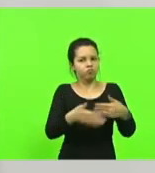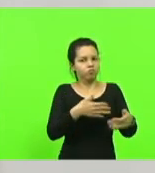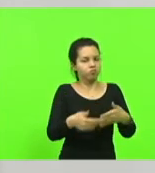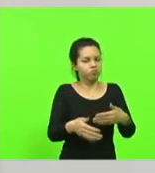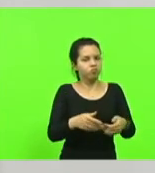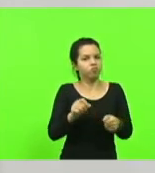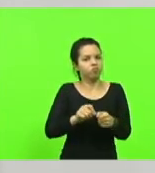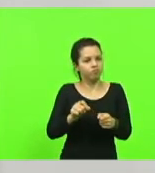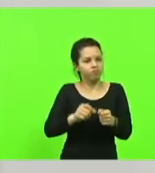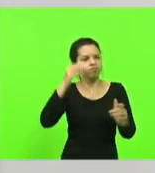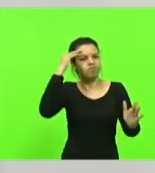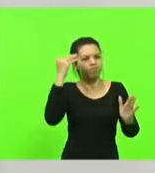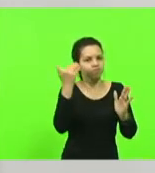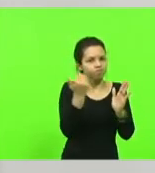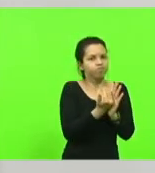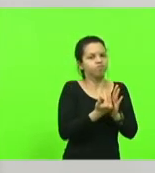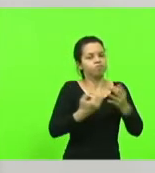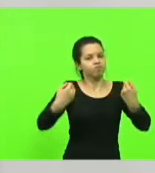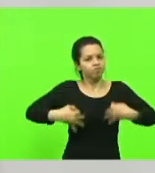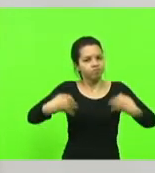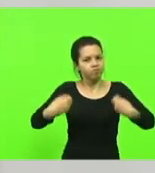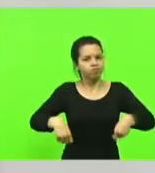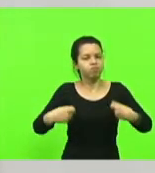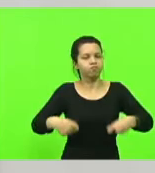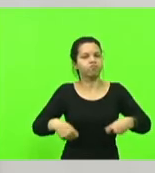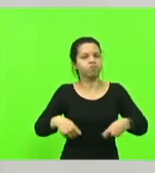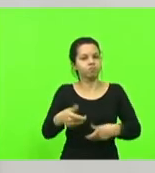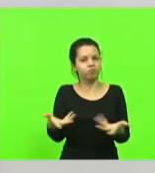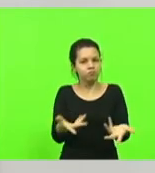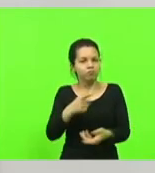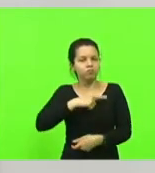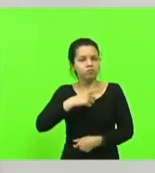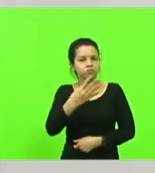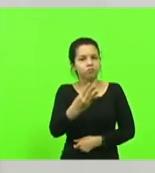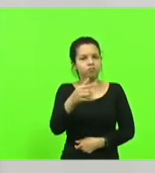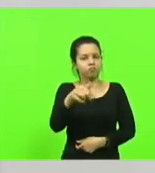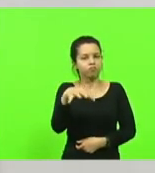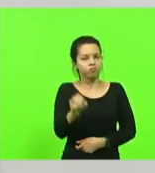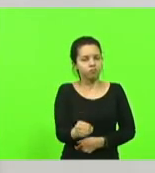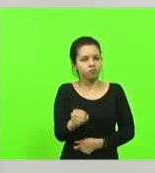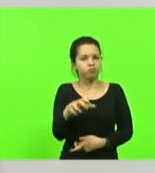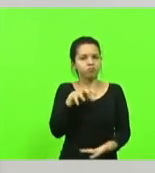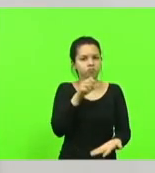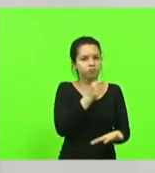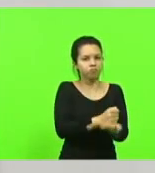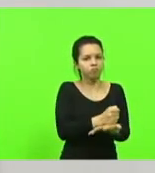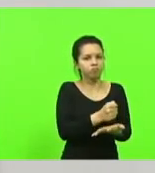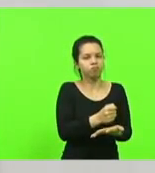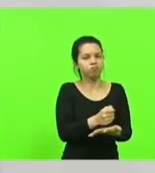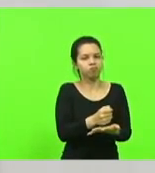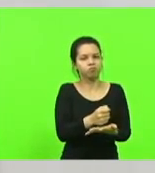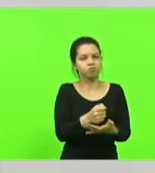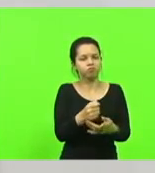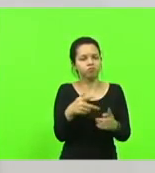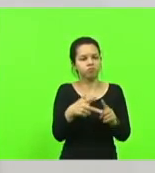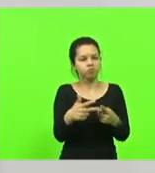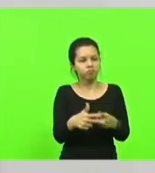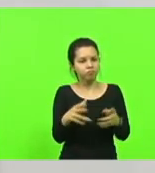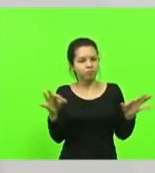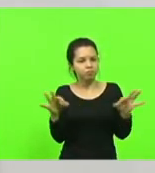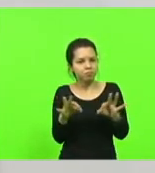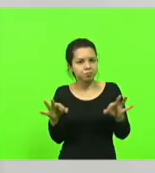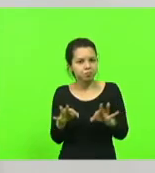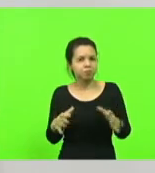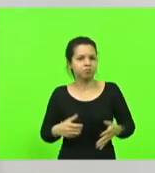que cumpra com o seu dever. Hoje nós temos uma 470 sem contrato de manutenção, deputado Bruno Souza. É